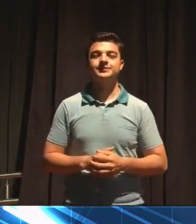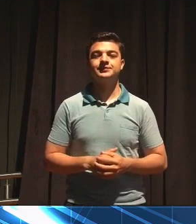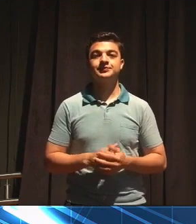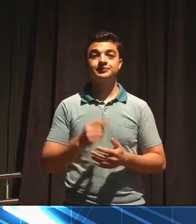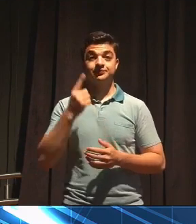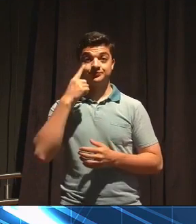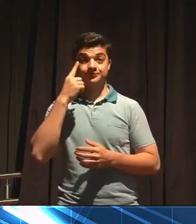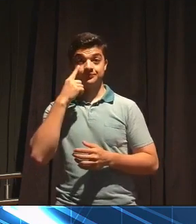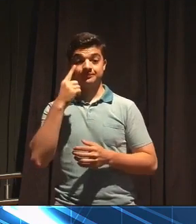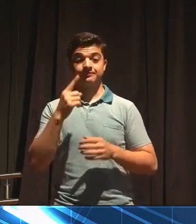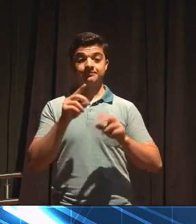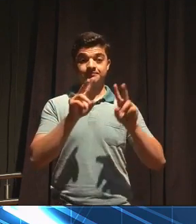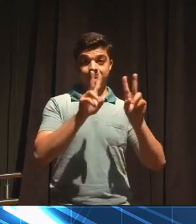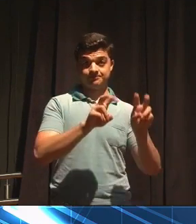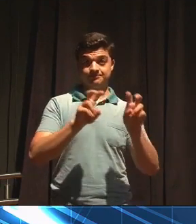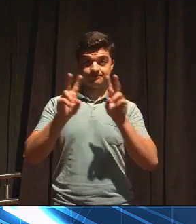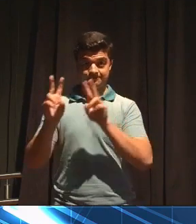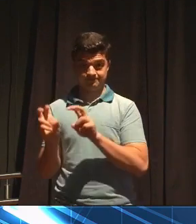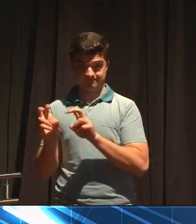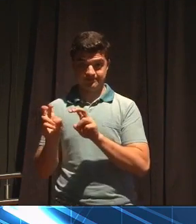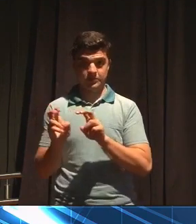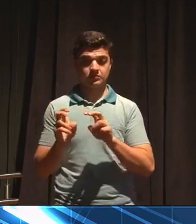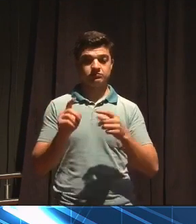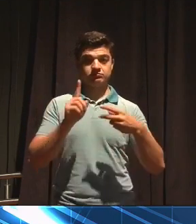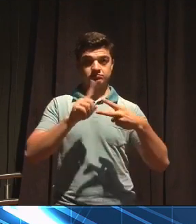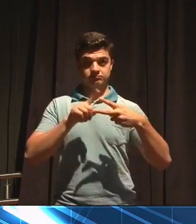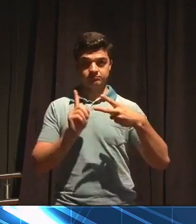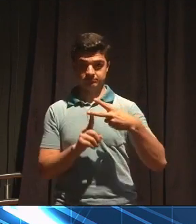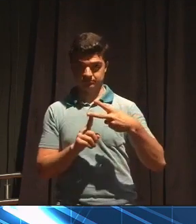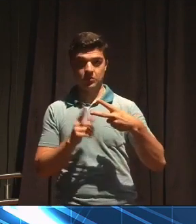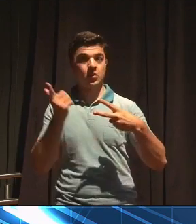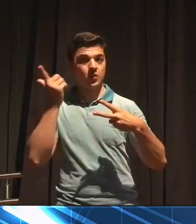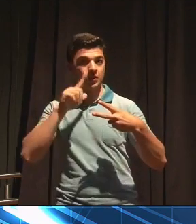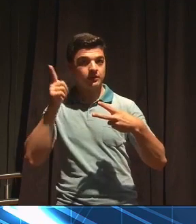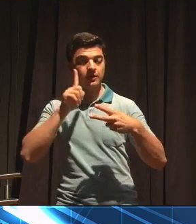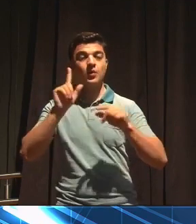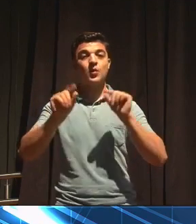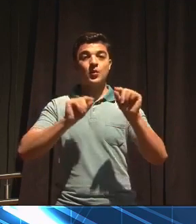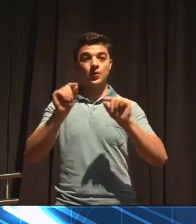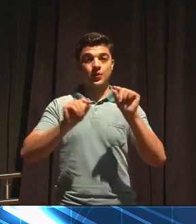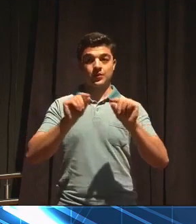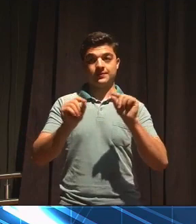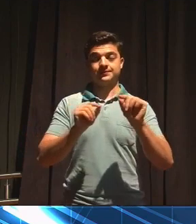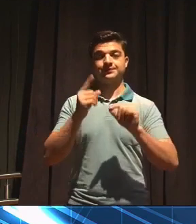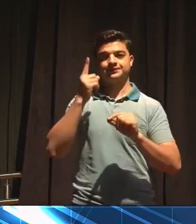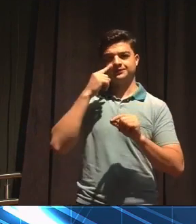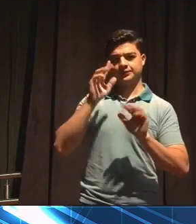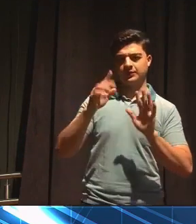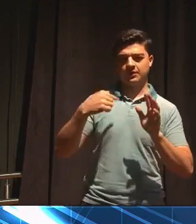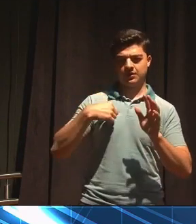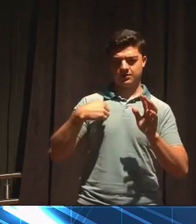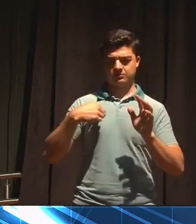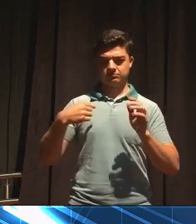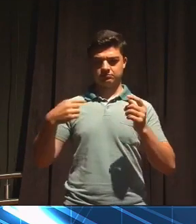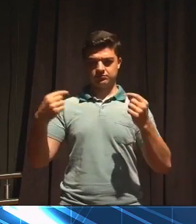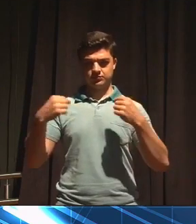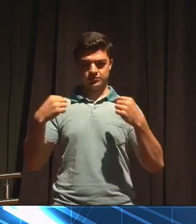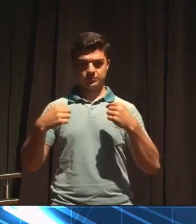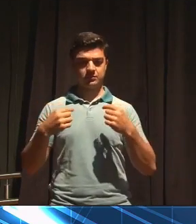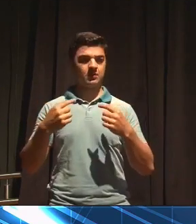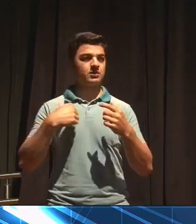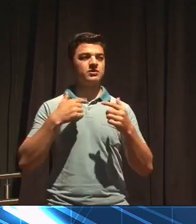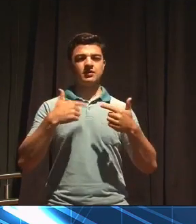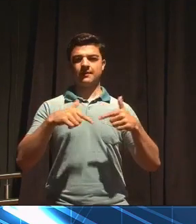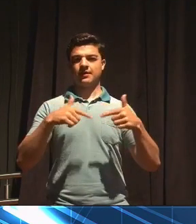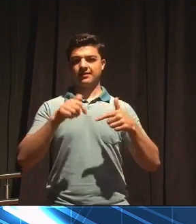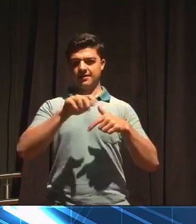disciplinas e quais são os resultados que a gente teve, tá? Falando um pouco de mim, tá? Eu já estou no Agibank mais ou menos uns 5